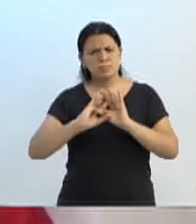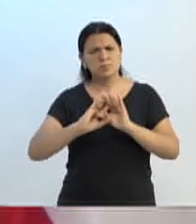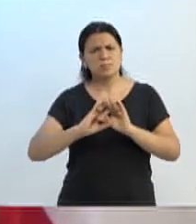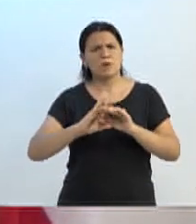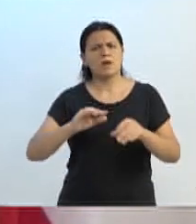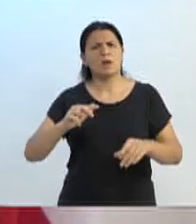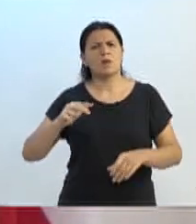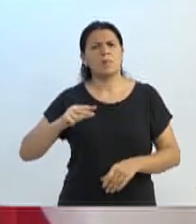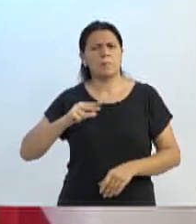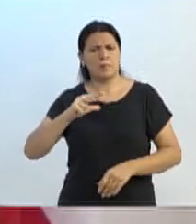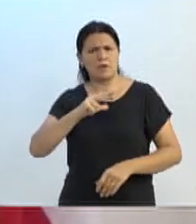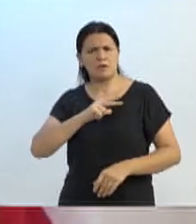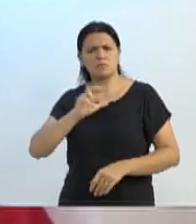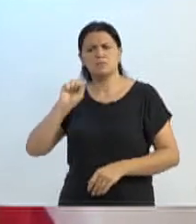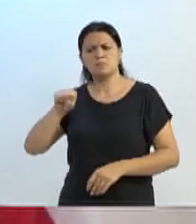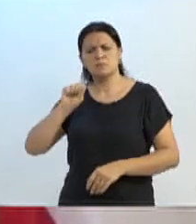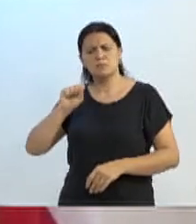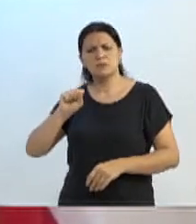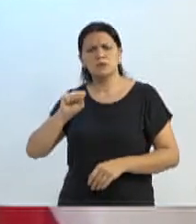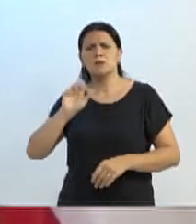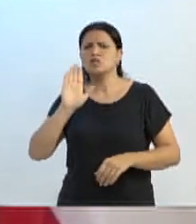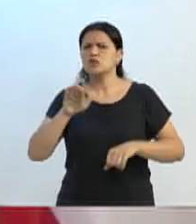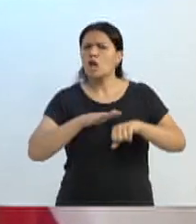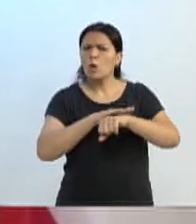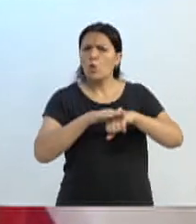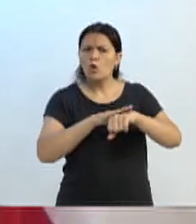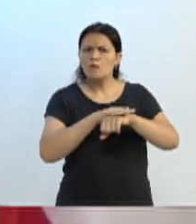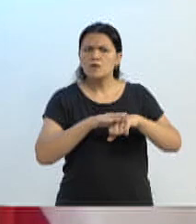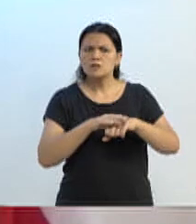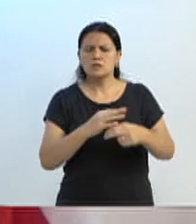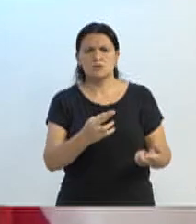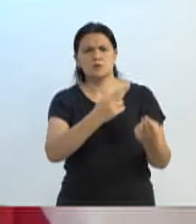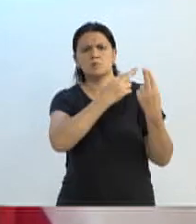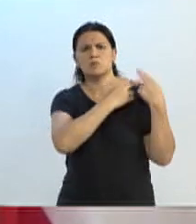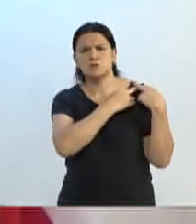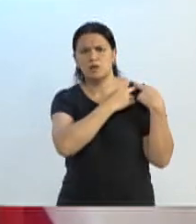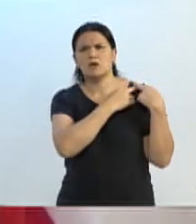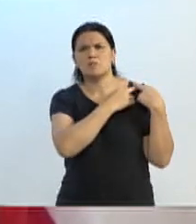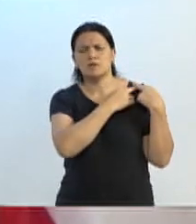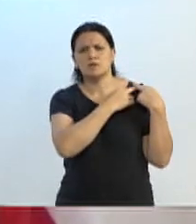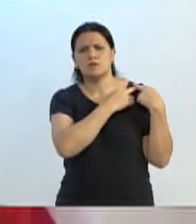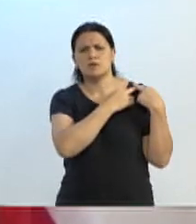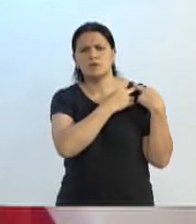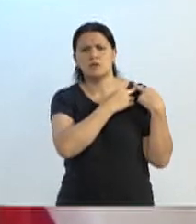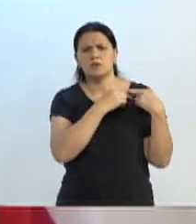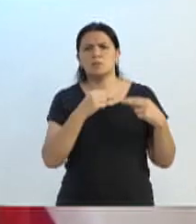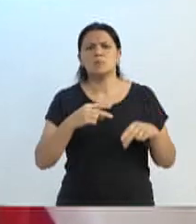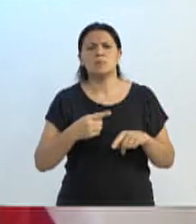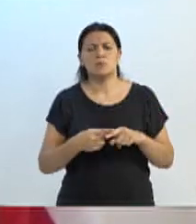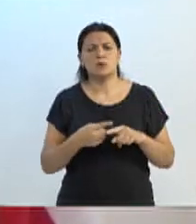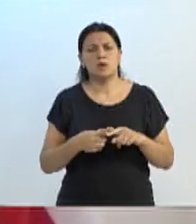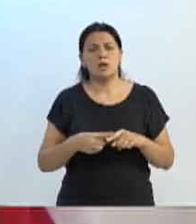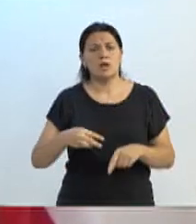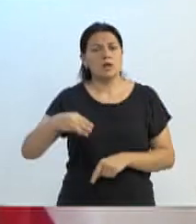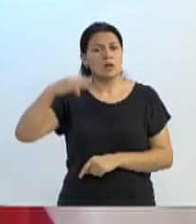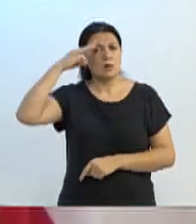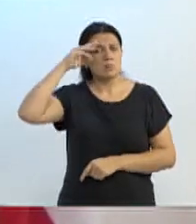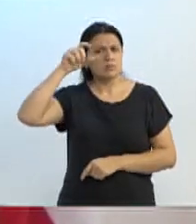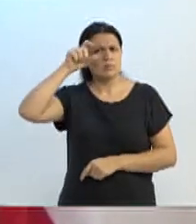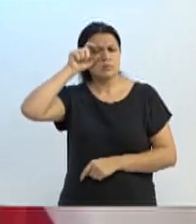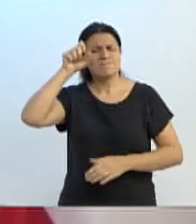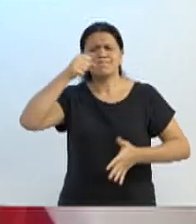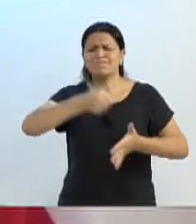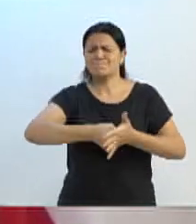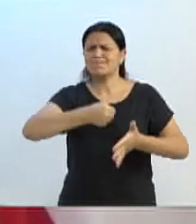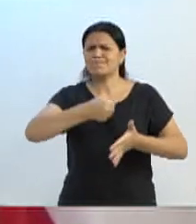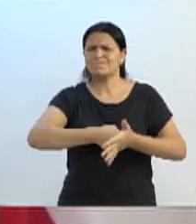sobre isso, e a gente não... eu sei que, inclusive, a vice-prefeita lutou muito para que a gente conseguisse isso, e era